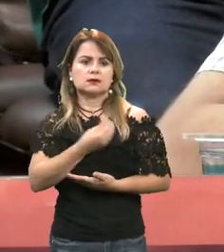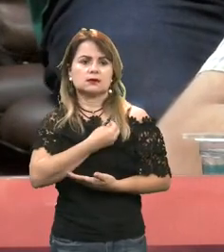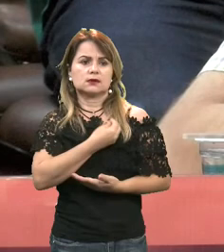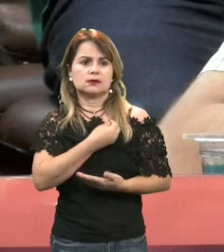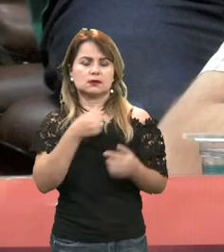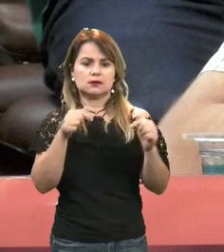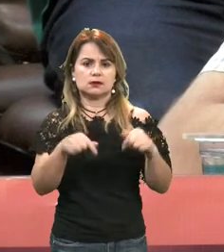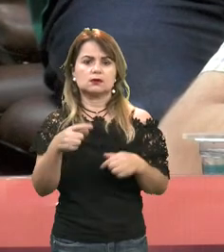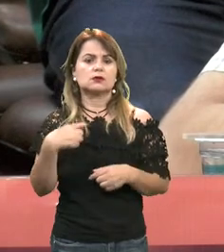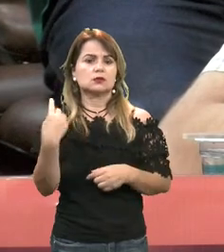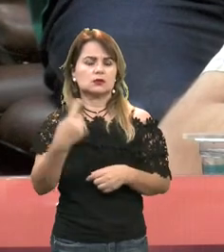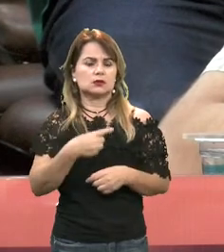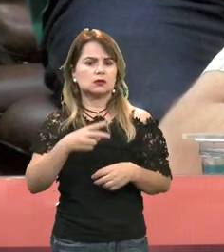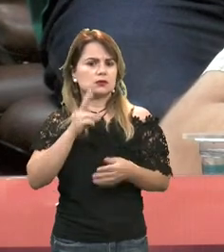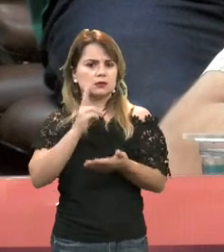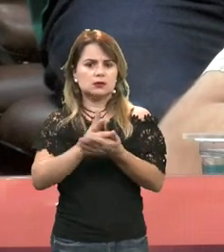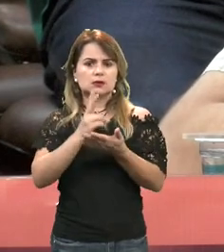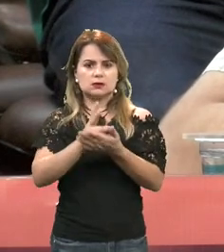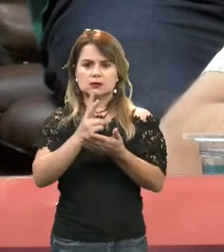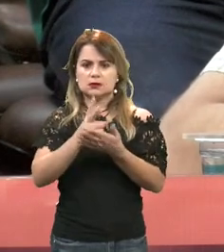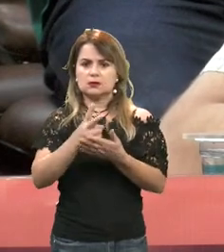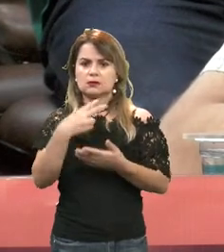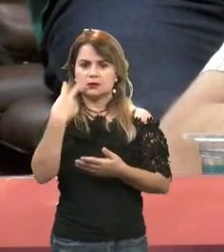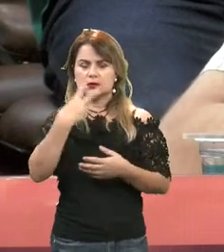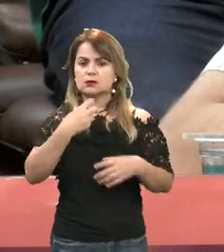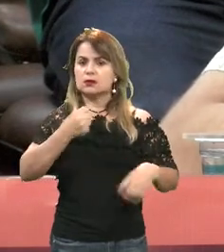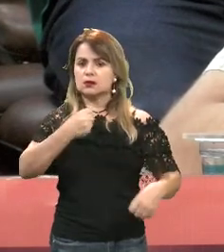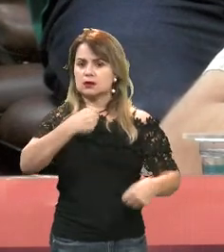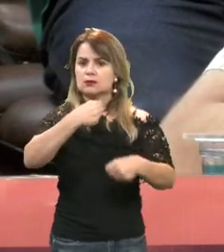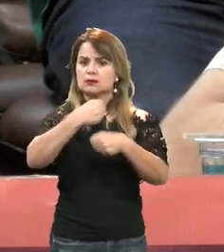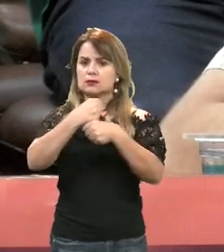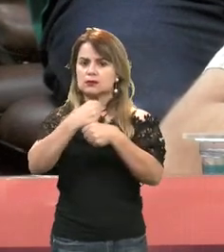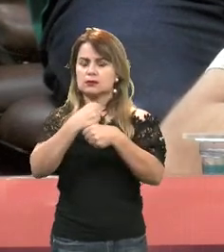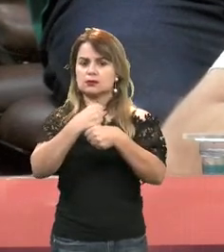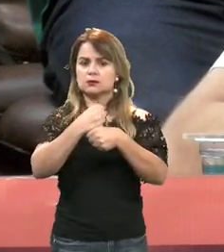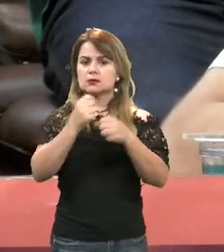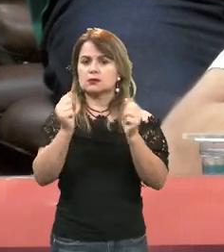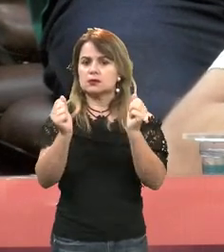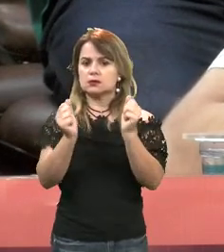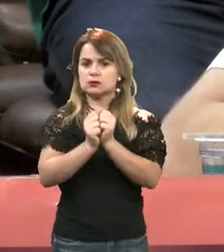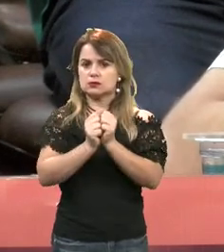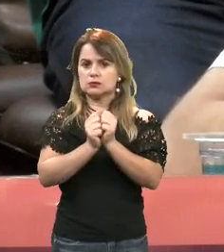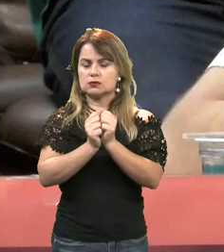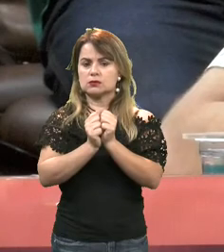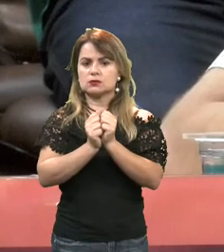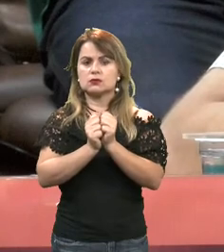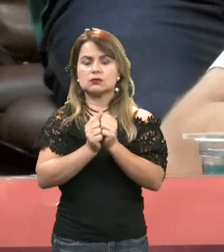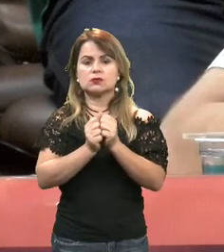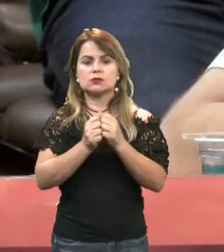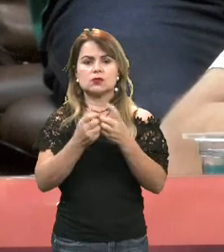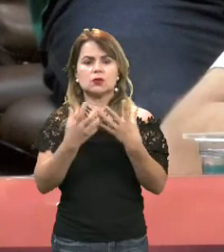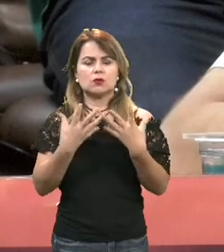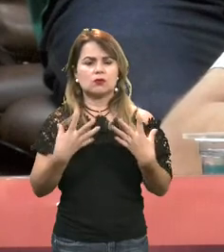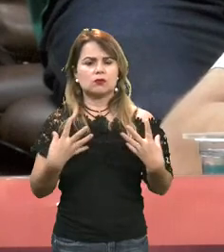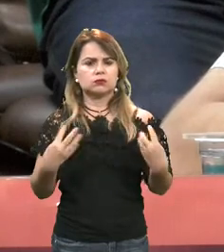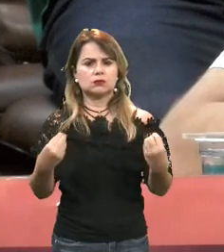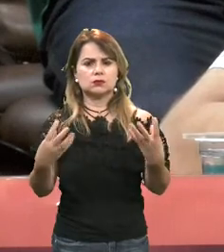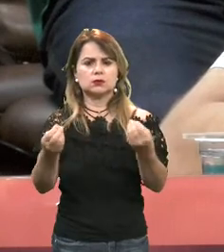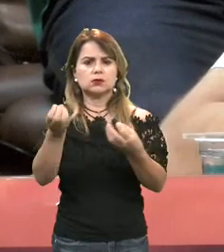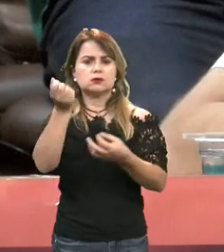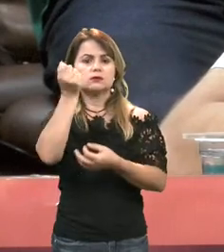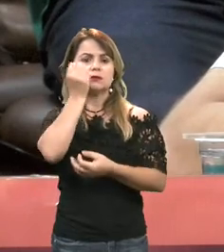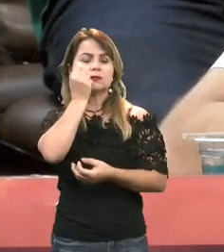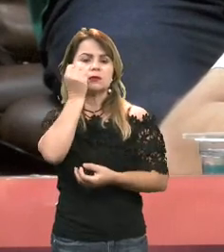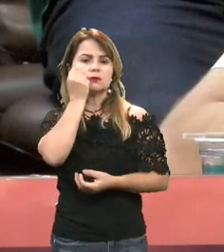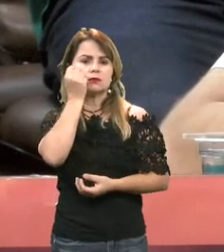sempre estaremos apoiando, nós sempre estaremos juntos, ou seja, quantas mães, quantas famílias terão que passar pelo